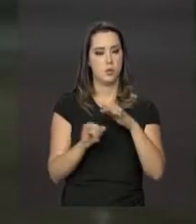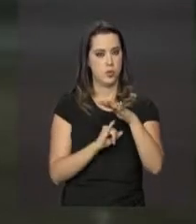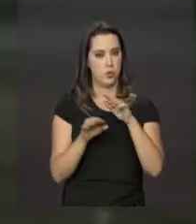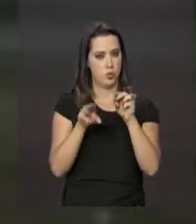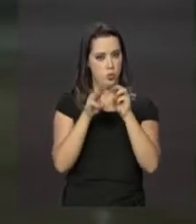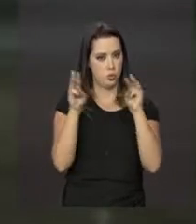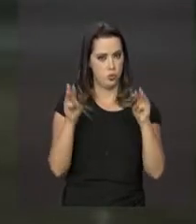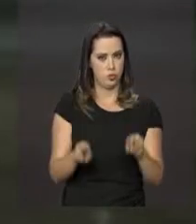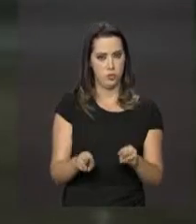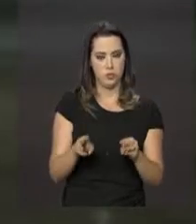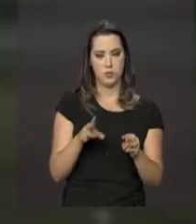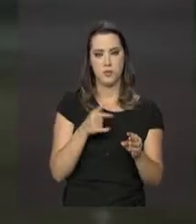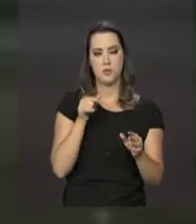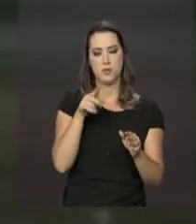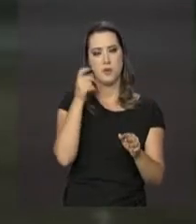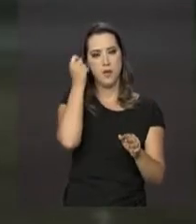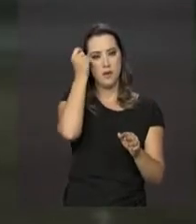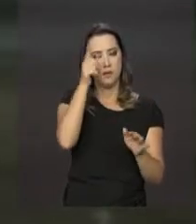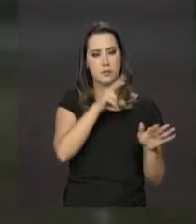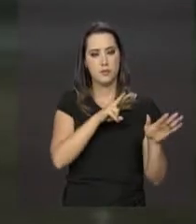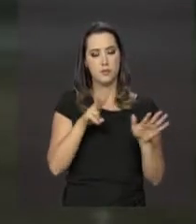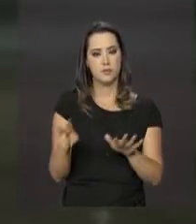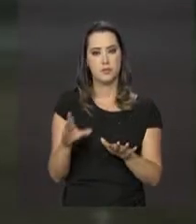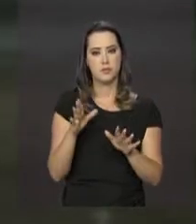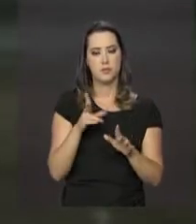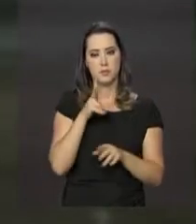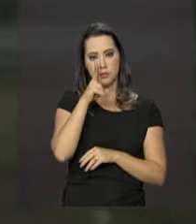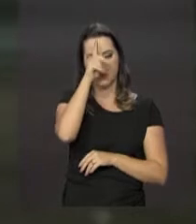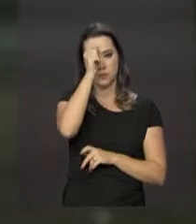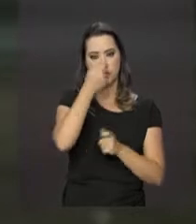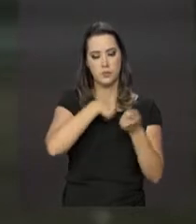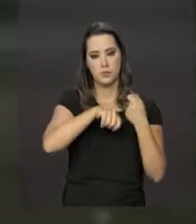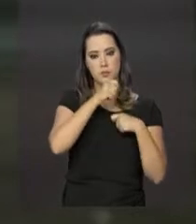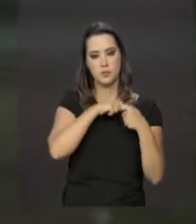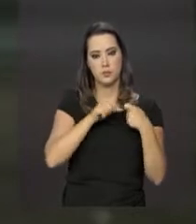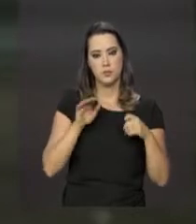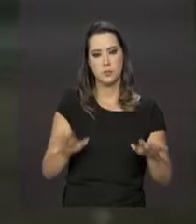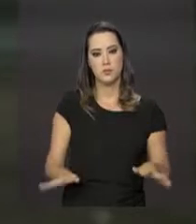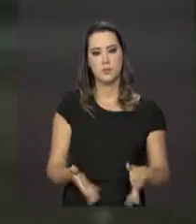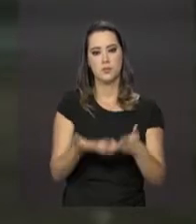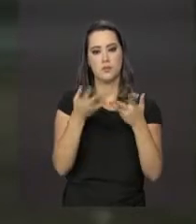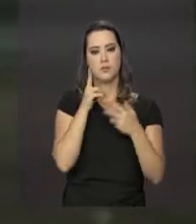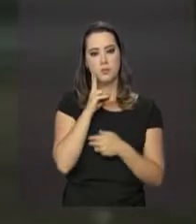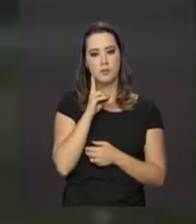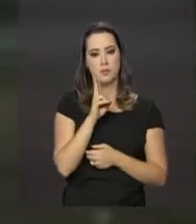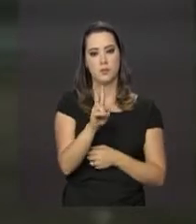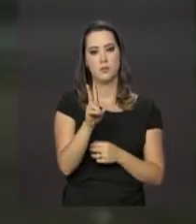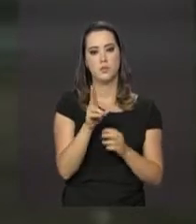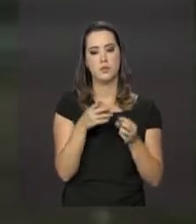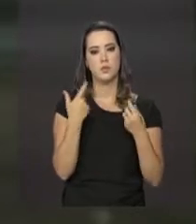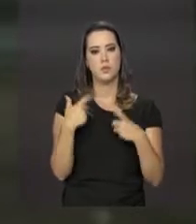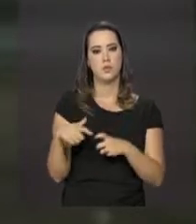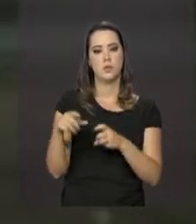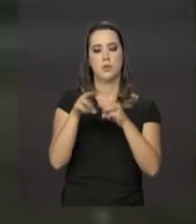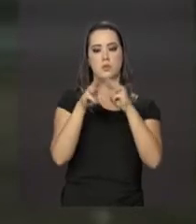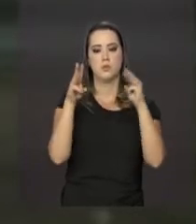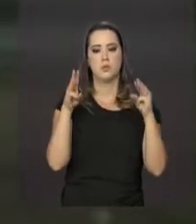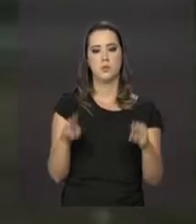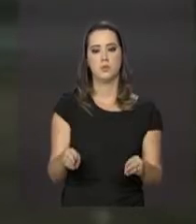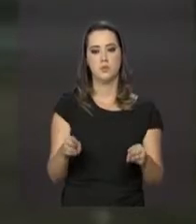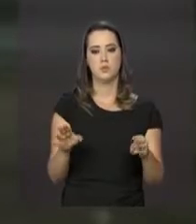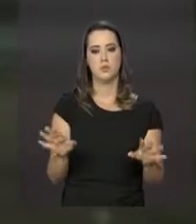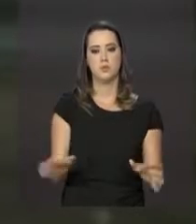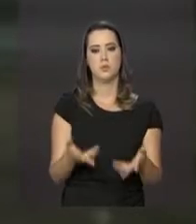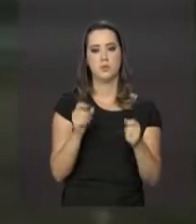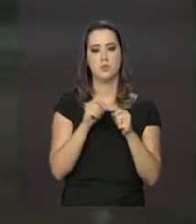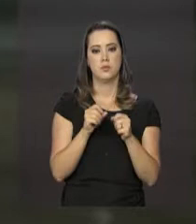da primavera dos museus é o fortalecimento econômico é promover a visibilidade desses museus a promoção é